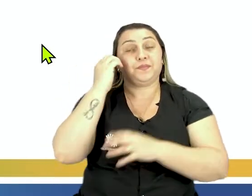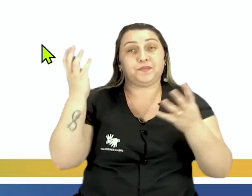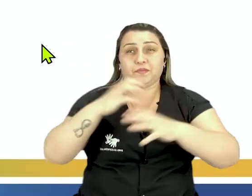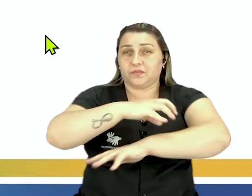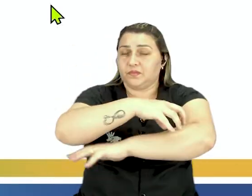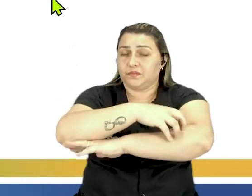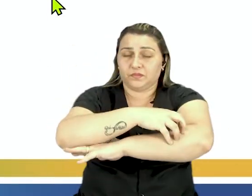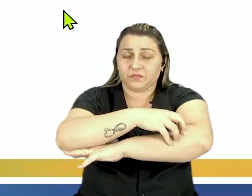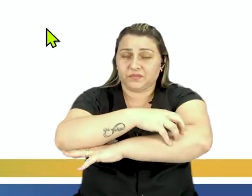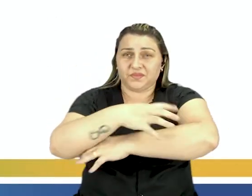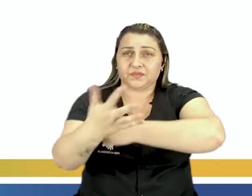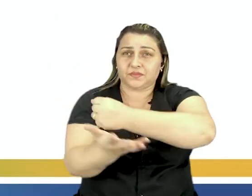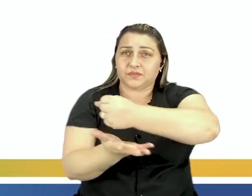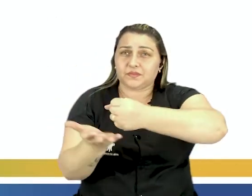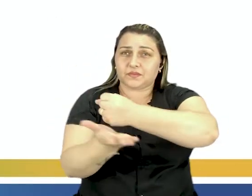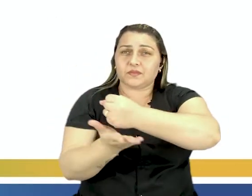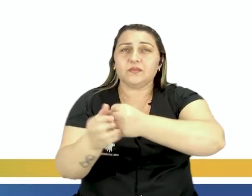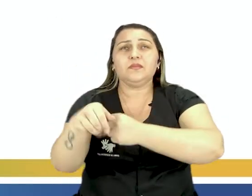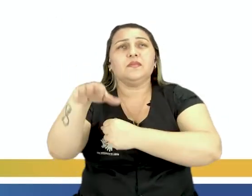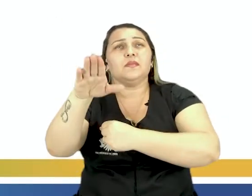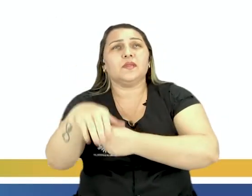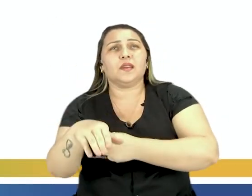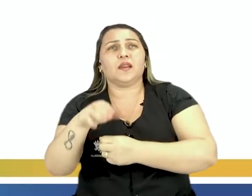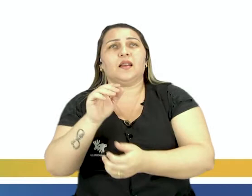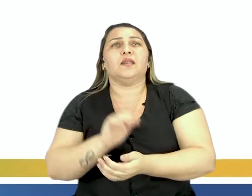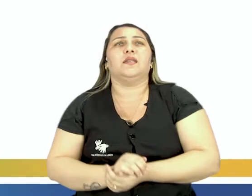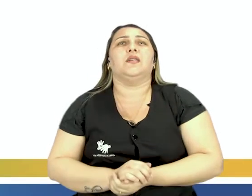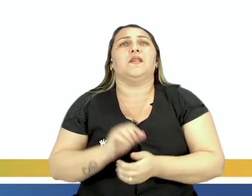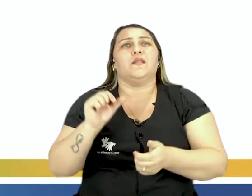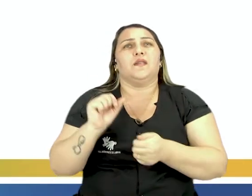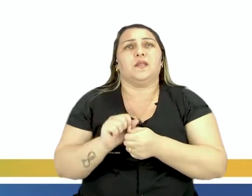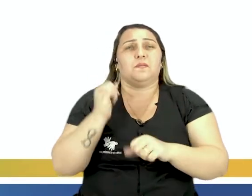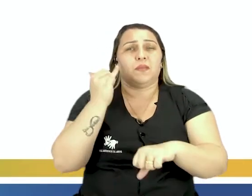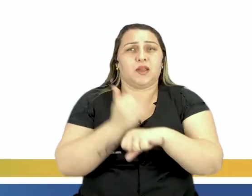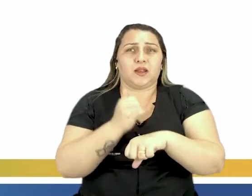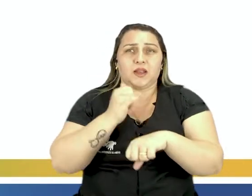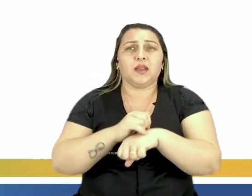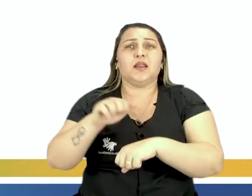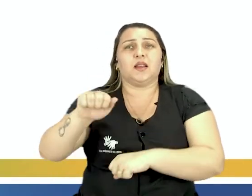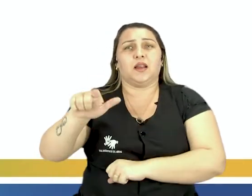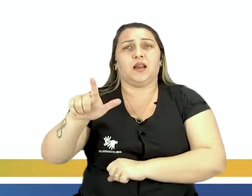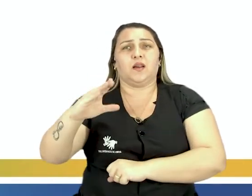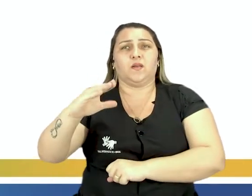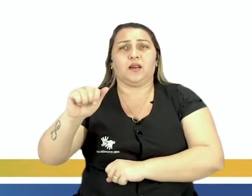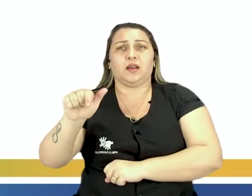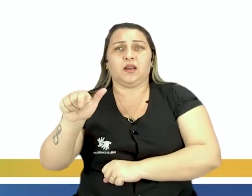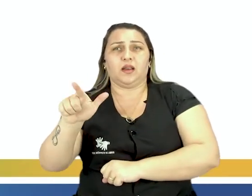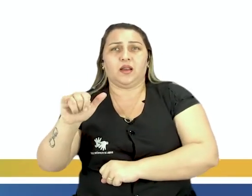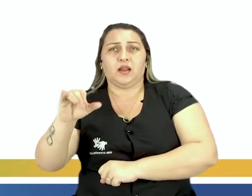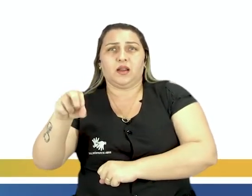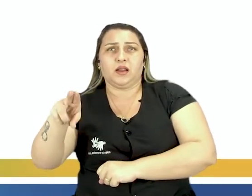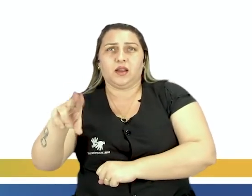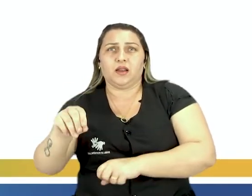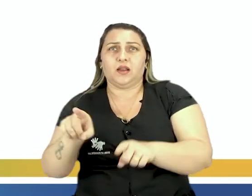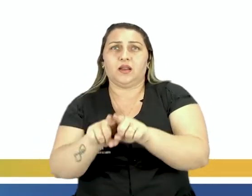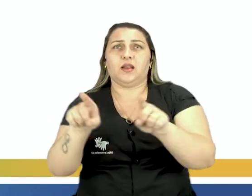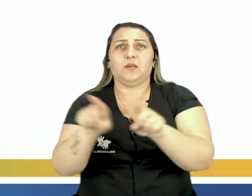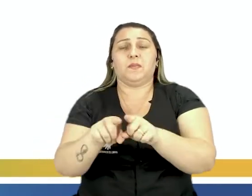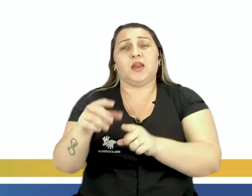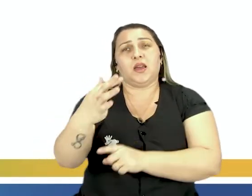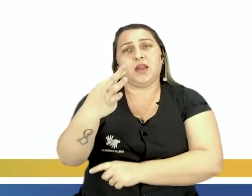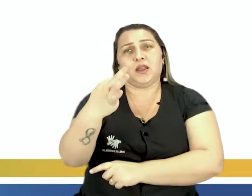gente vai ver os óxidos básicos. Quem são eles? São formados por metais alcalinos e alcalinos terrosos. Os